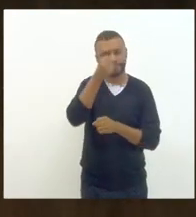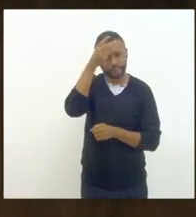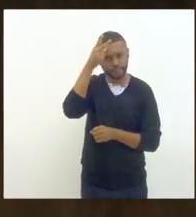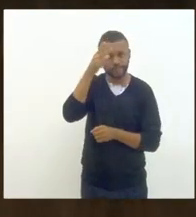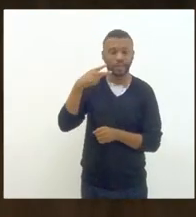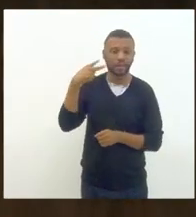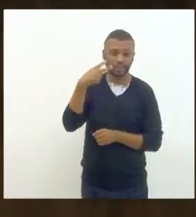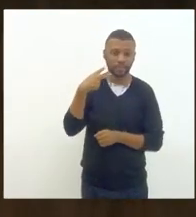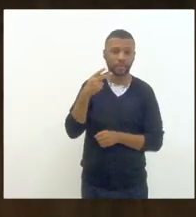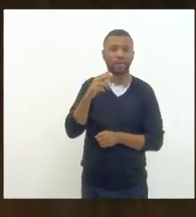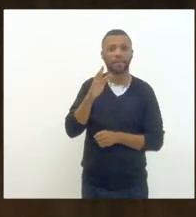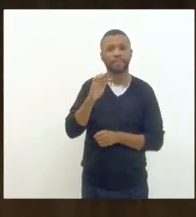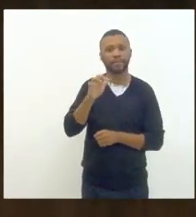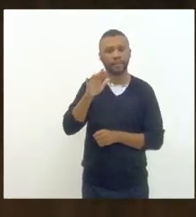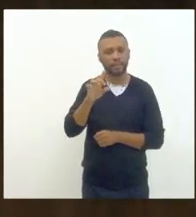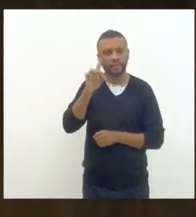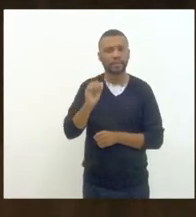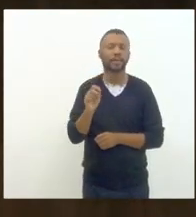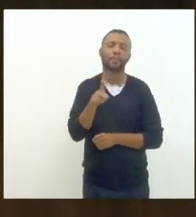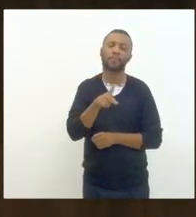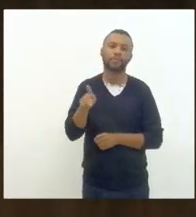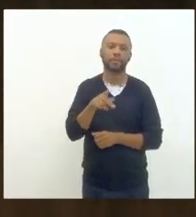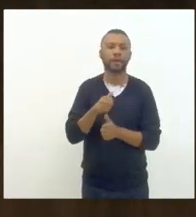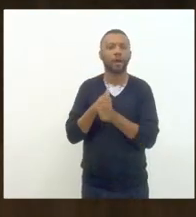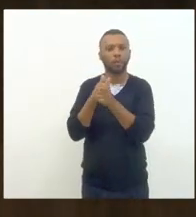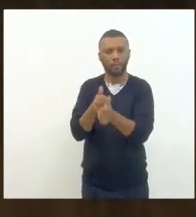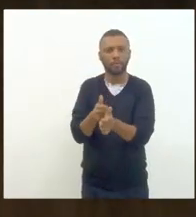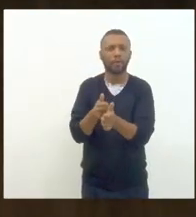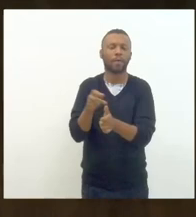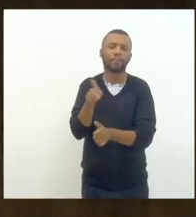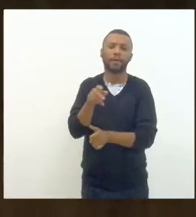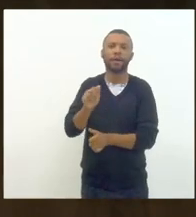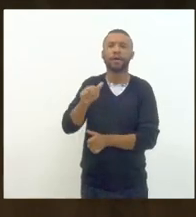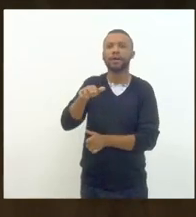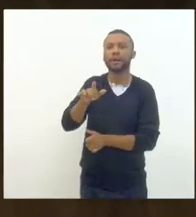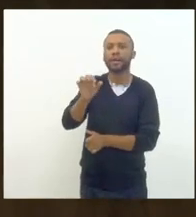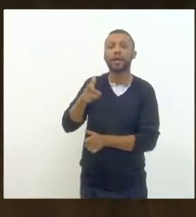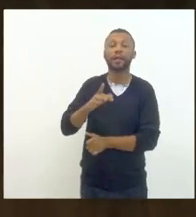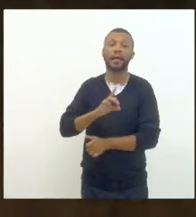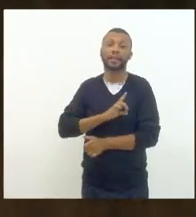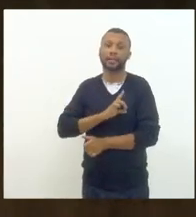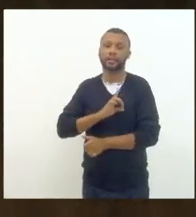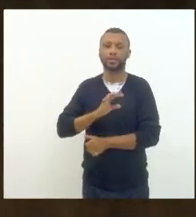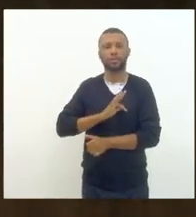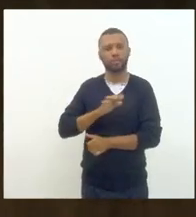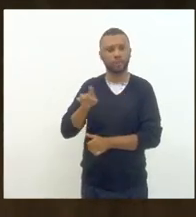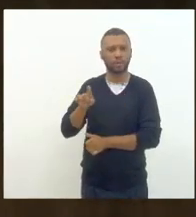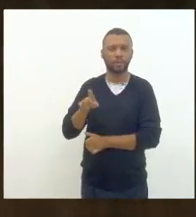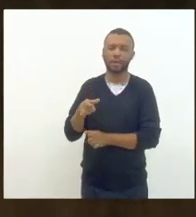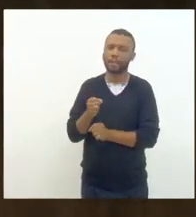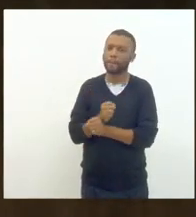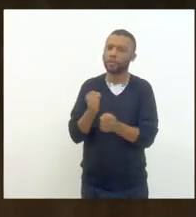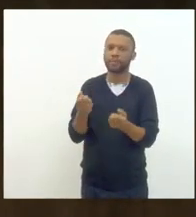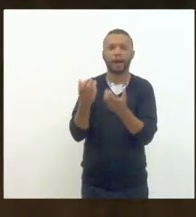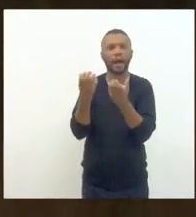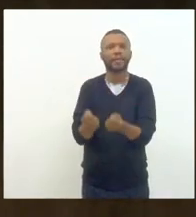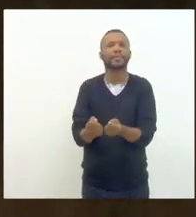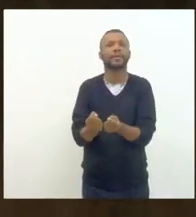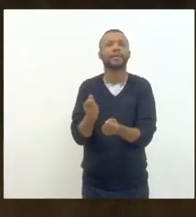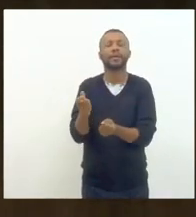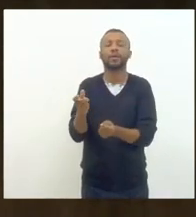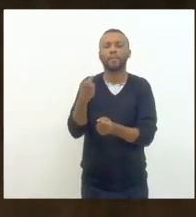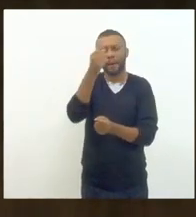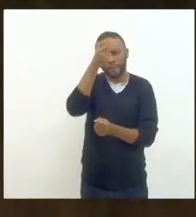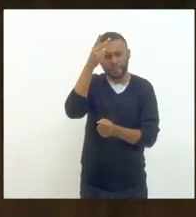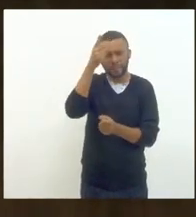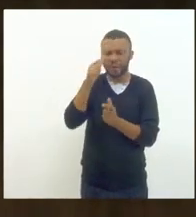vereadora Fernanda Carreiro, professora, que acompanhou a professora Ângela até a delegacia de polícia. É inaceitável que uma